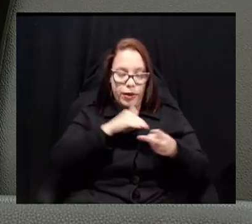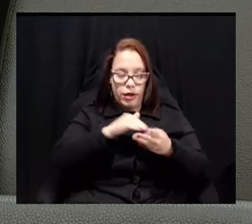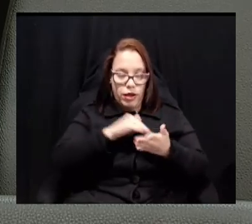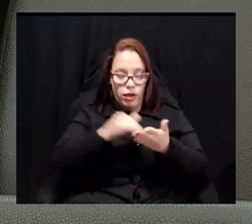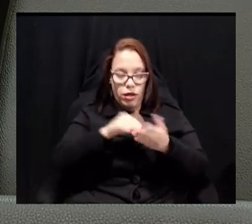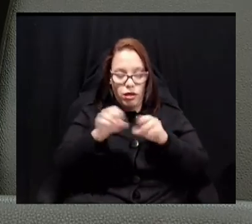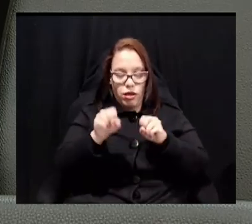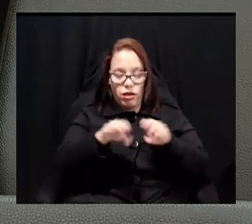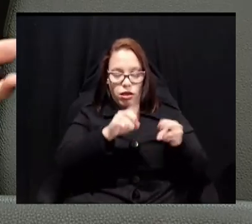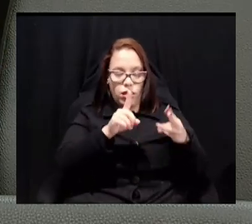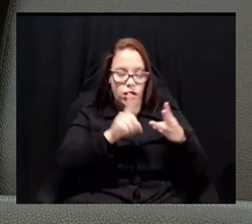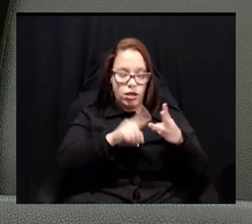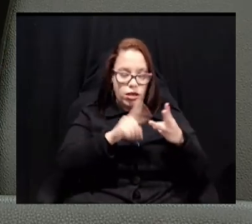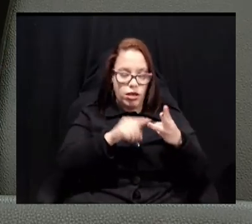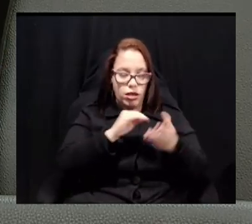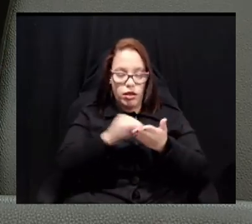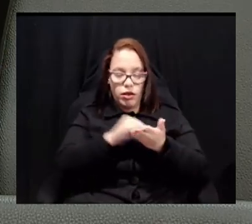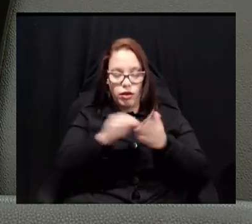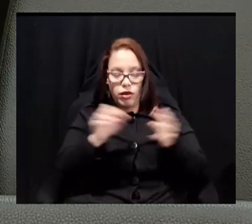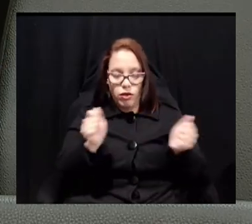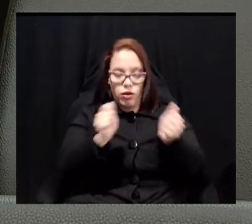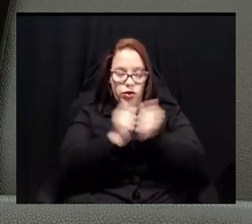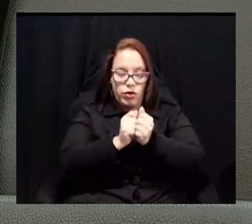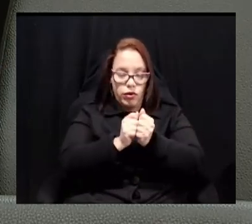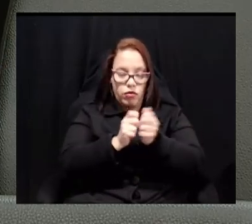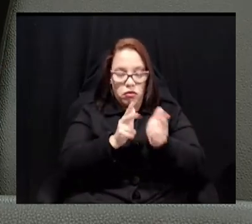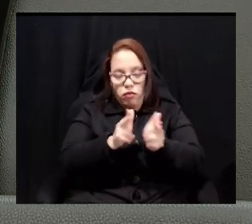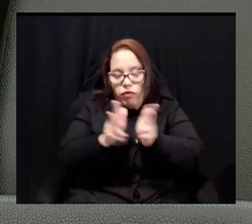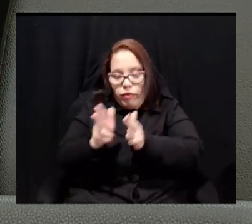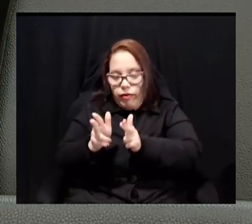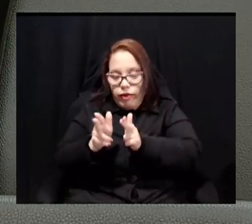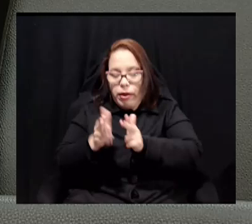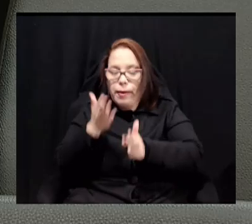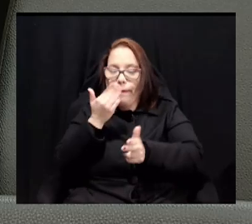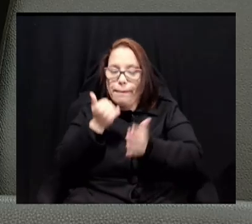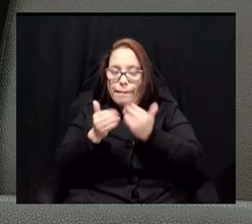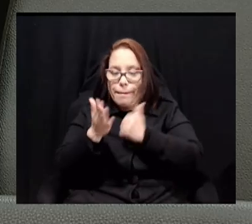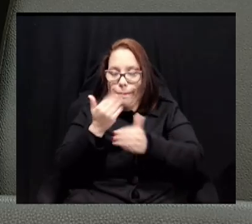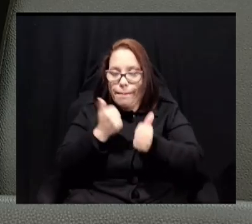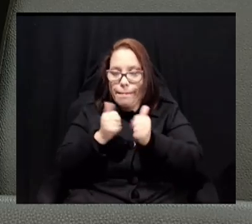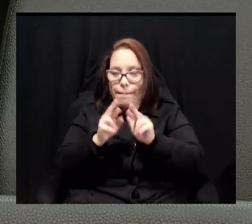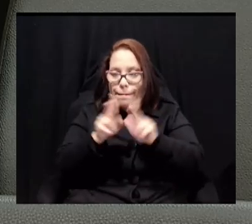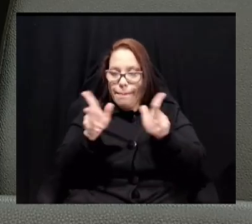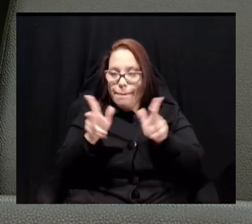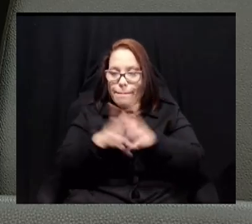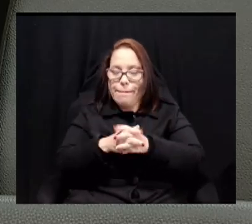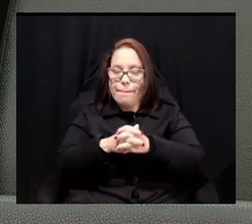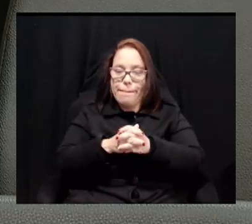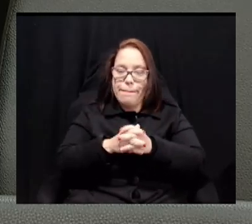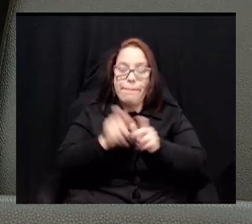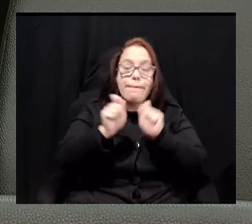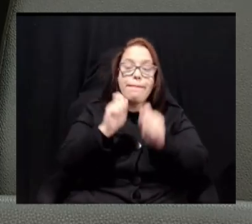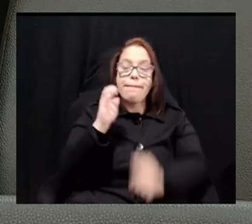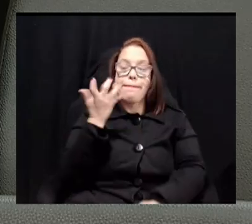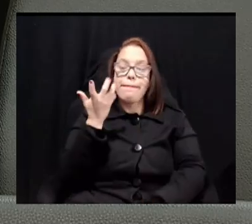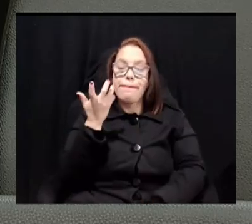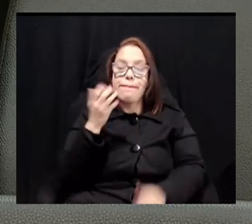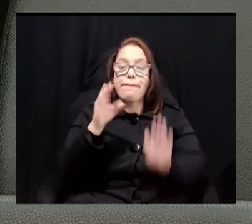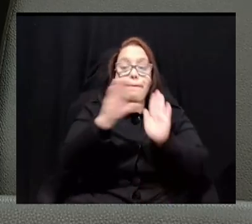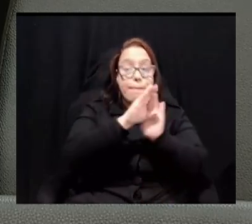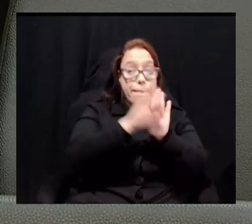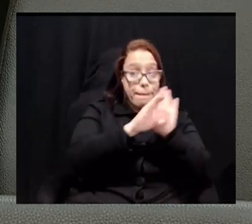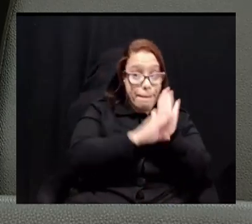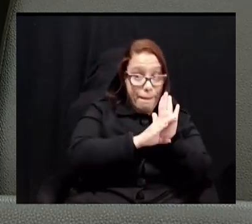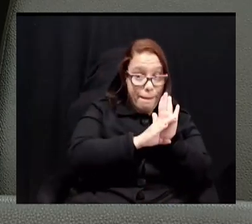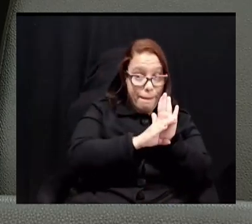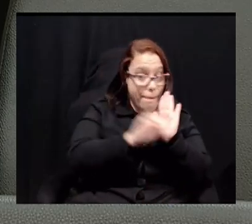outras secretarias afins que tenham a ver com a questão de alimentação. E o que ocorre? Isso é um programa, não é uma